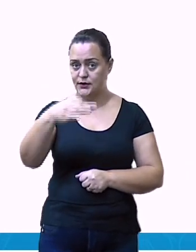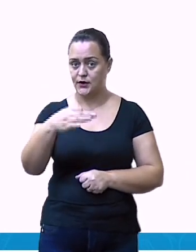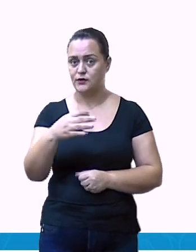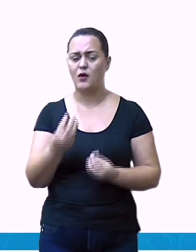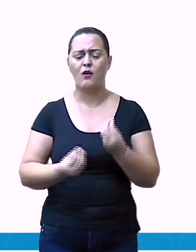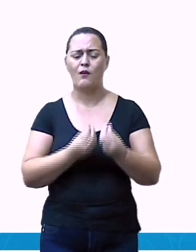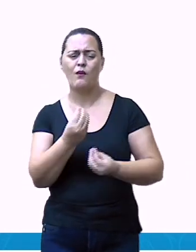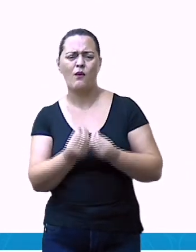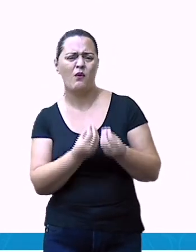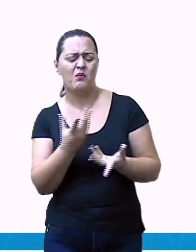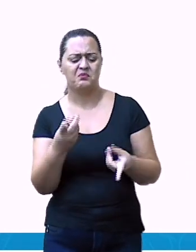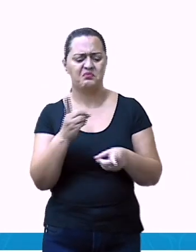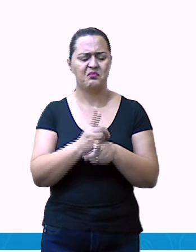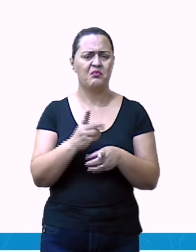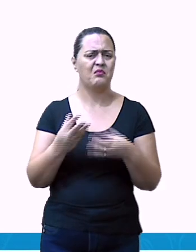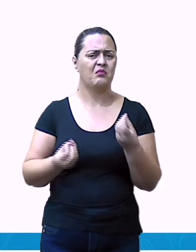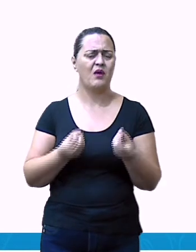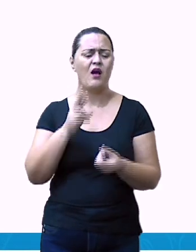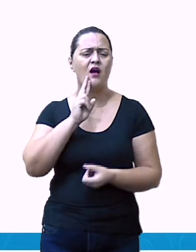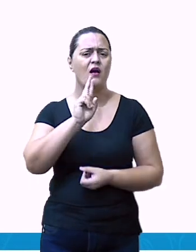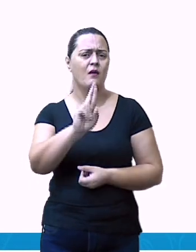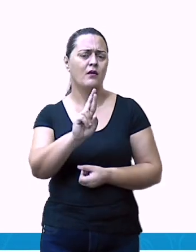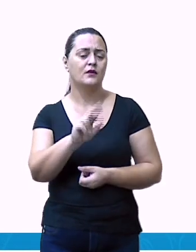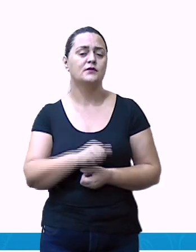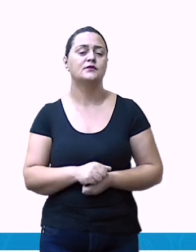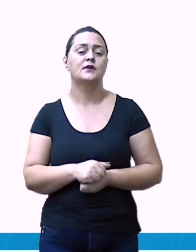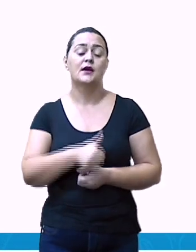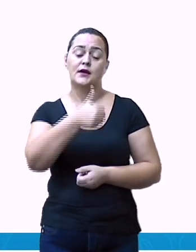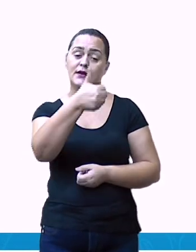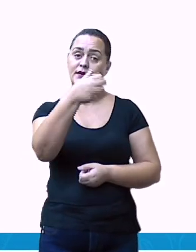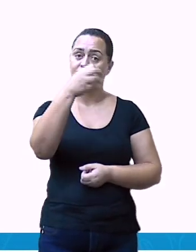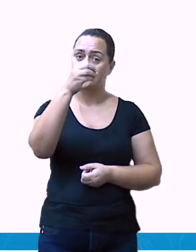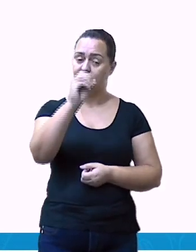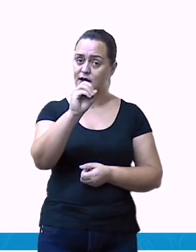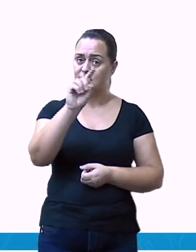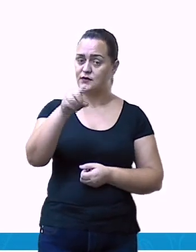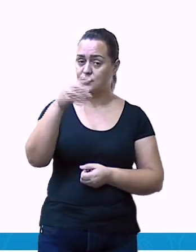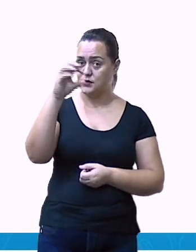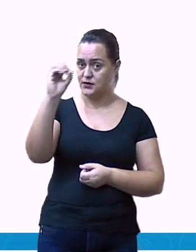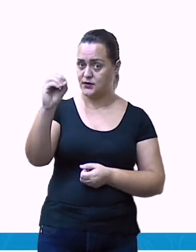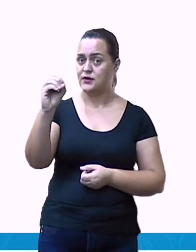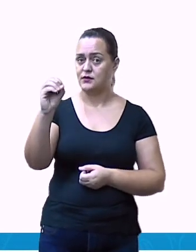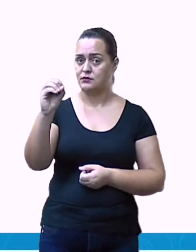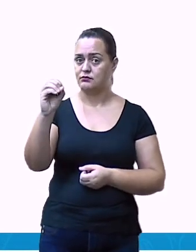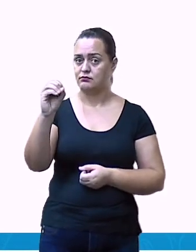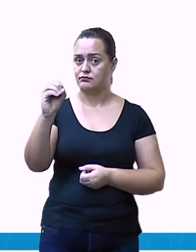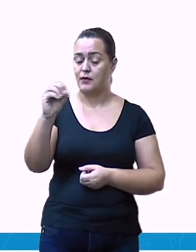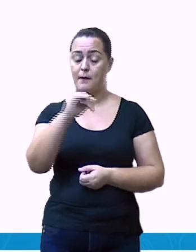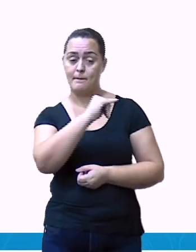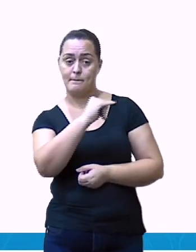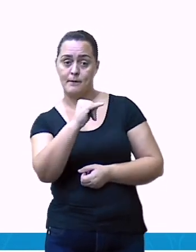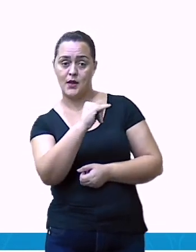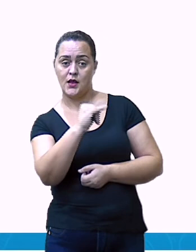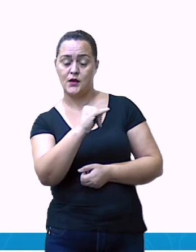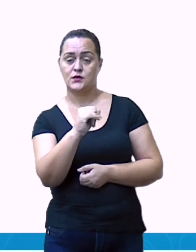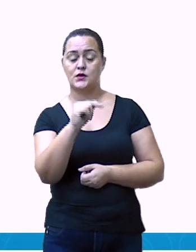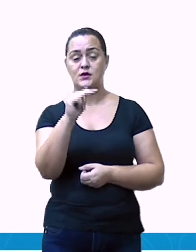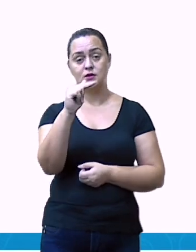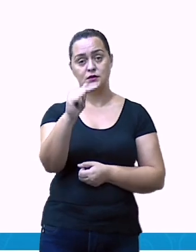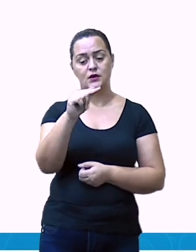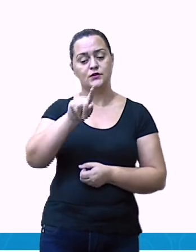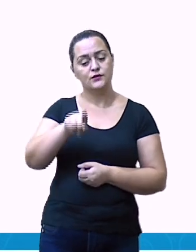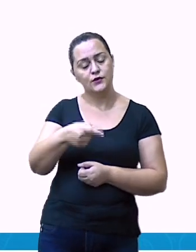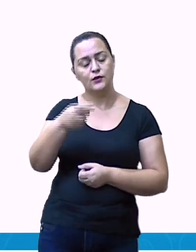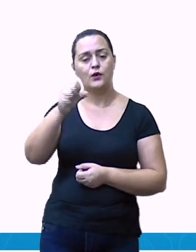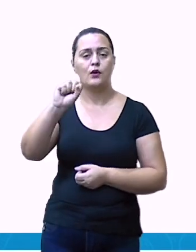colocar nosso sinal de igualdade, 0 tira 0, vai ficar 0. Não dá para tirar o 8 aqui de